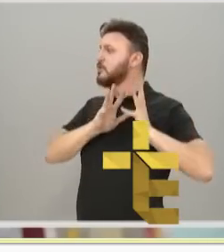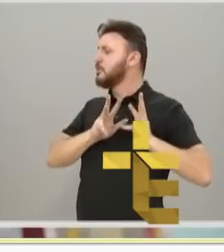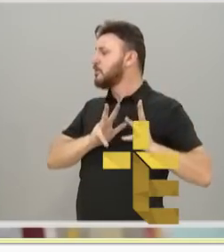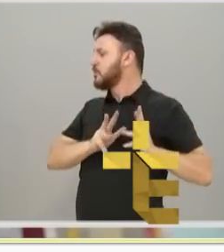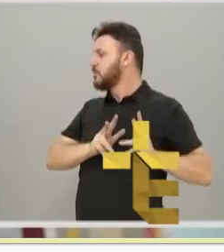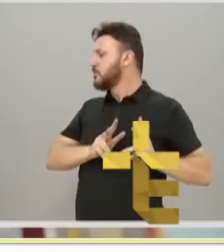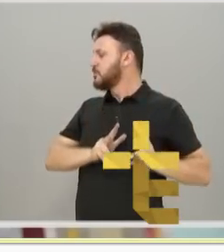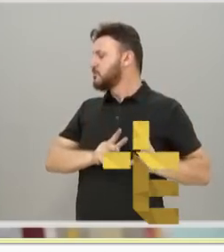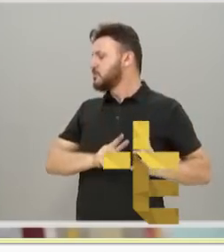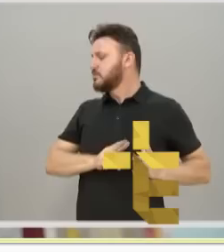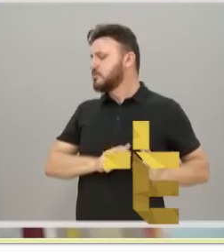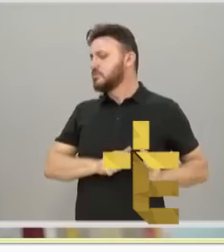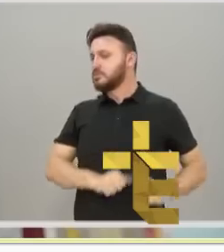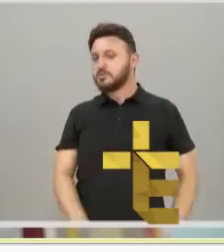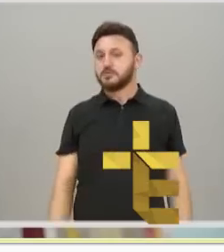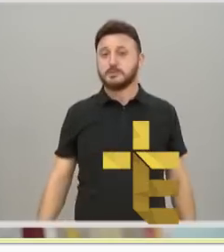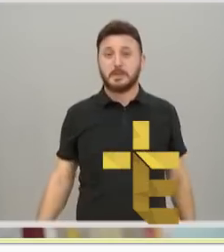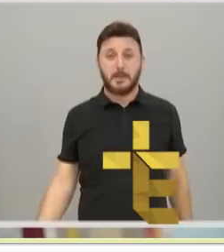purificai-me,